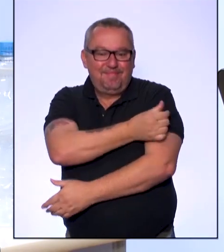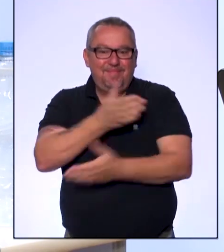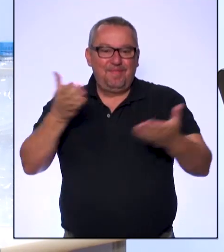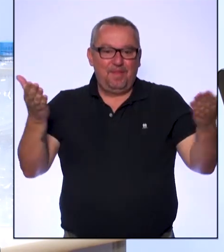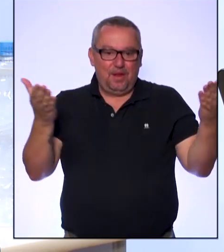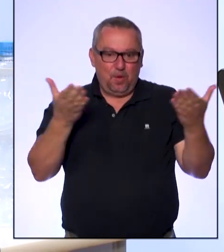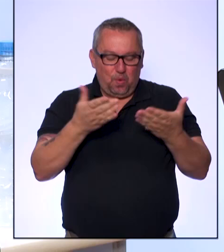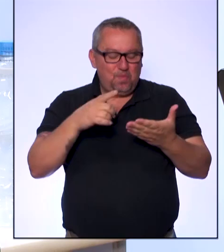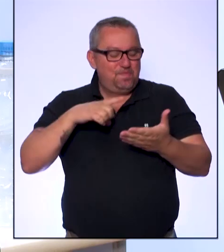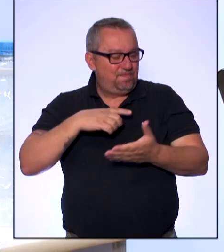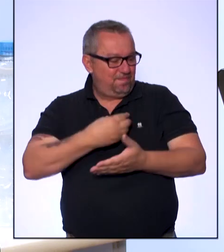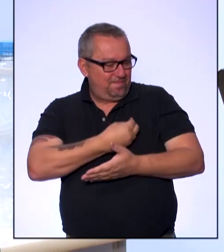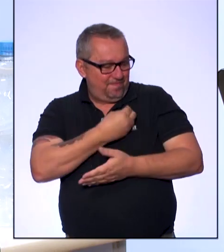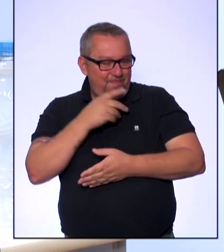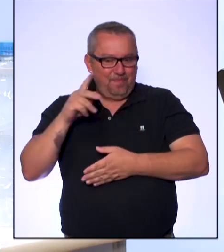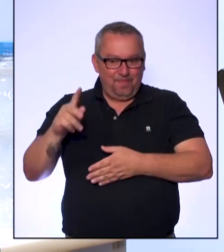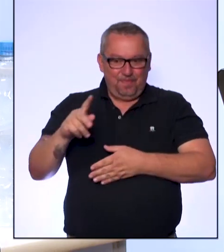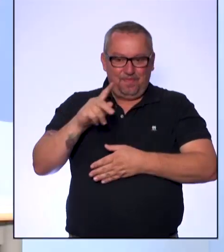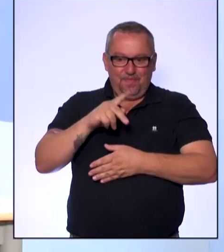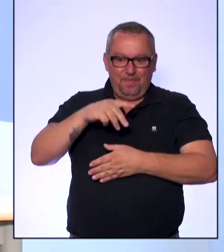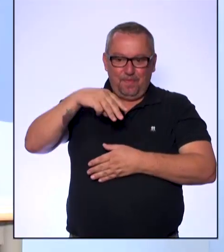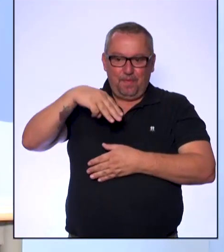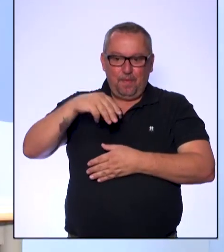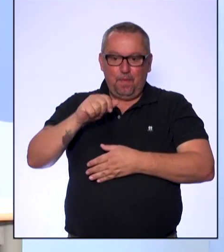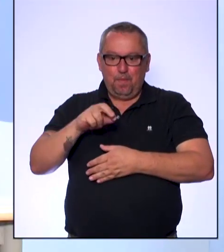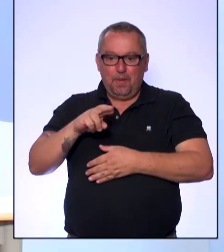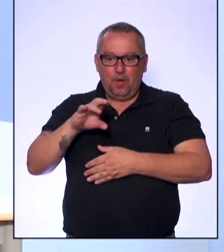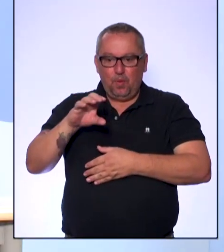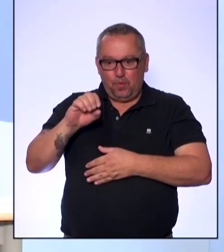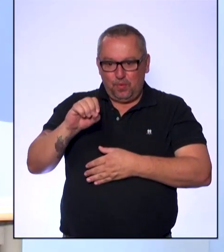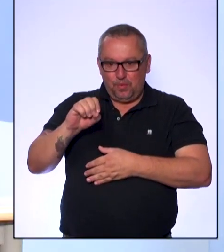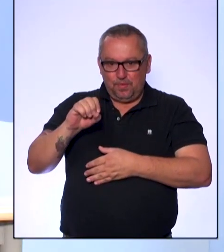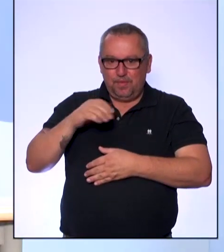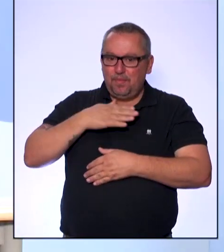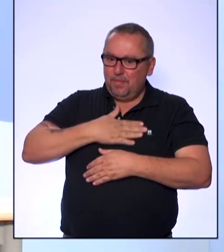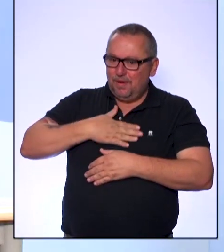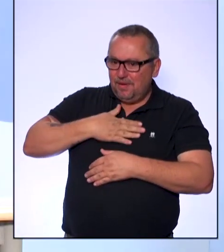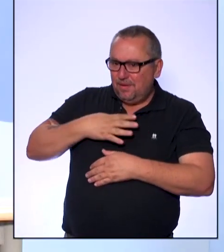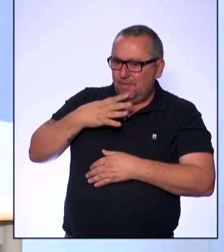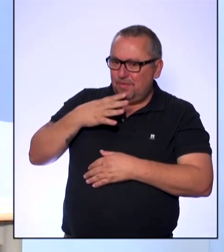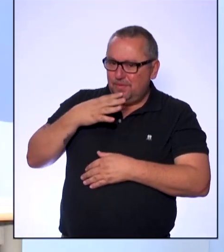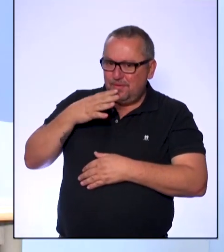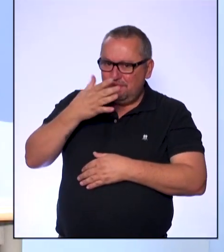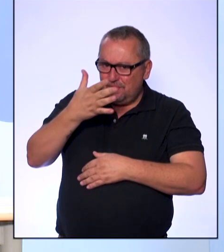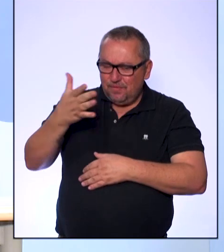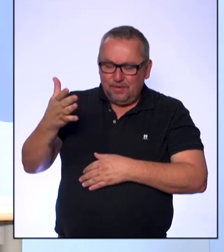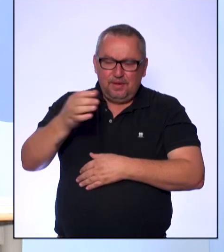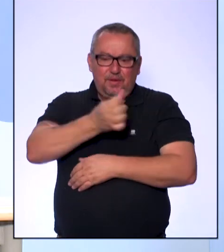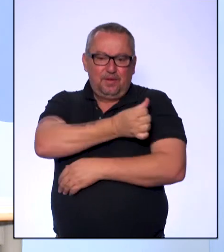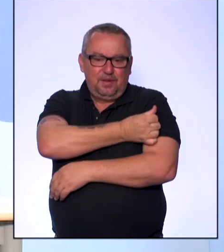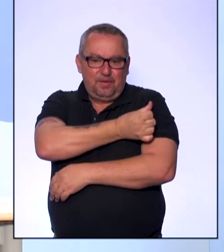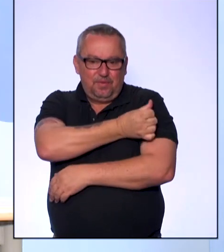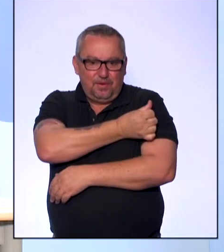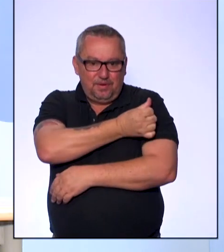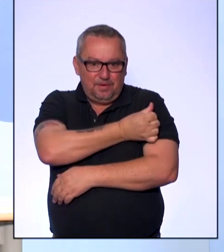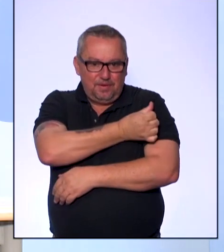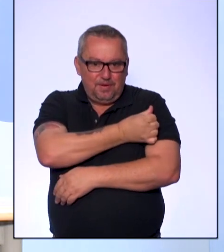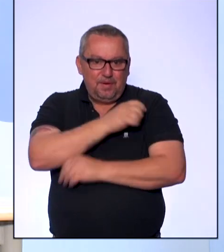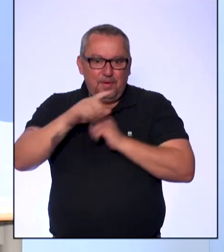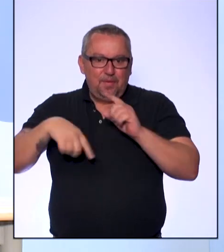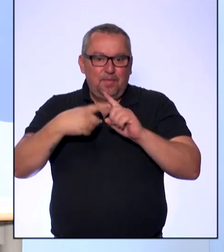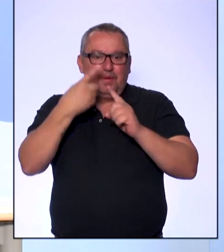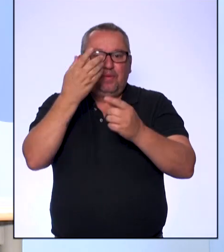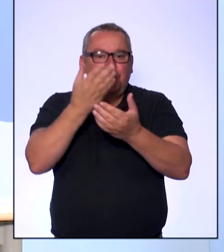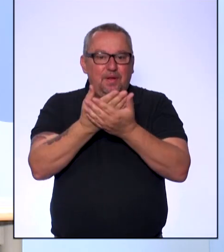aqui hoje com o professor Mauro. Prazer conhecer os pessoal do sexto ano. Estamos aqui para mais uma